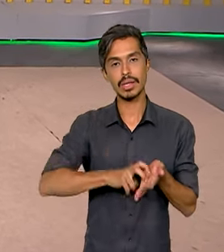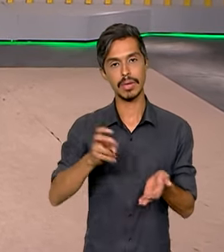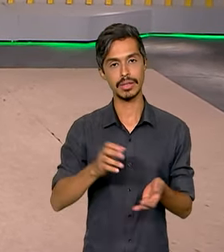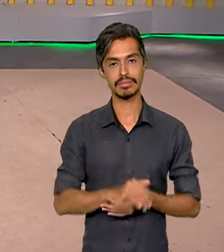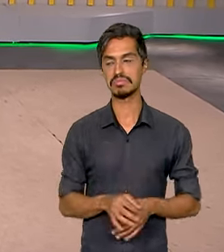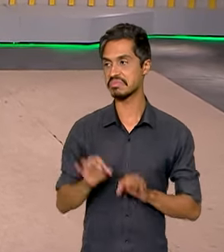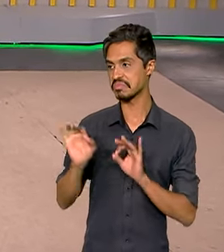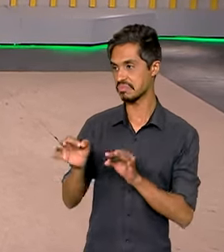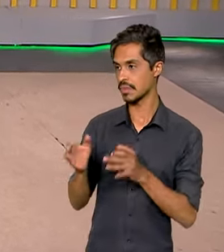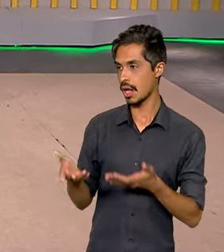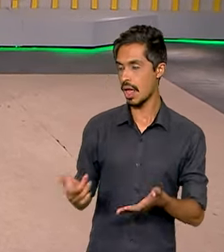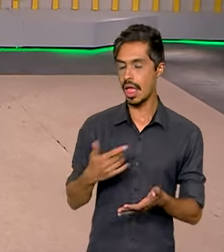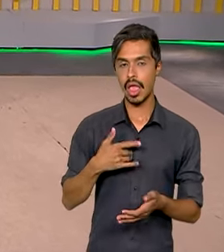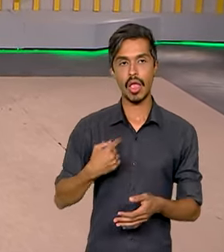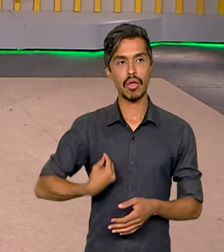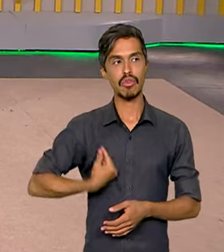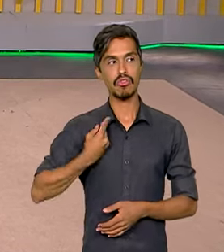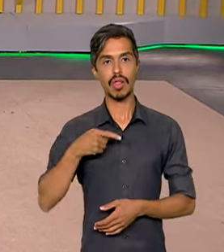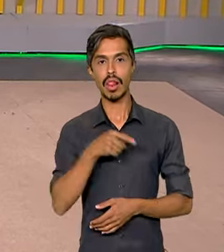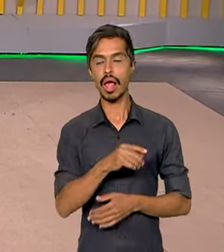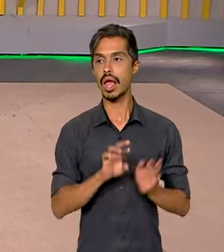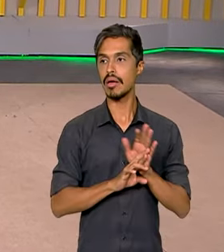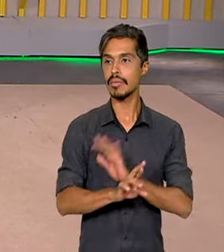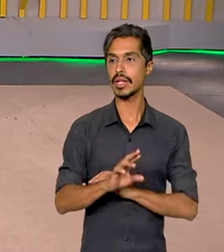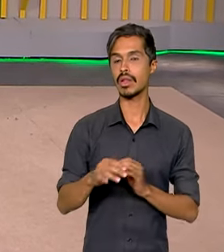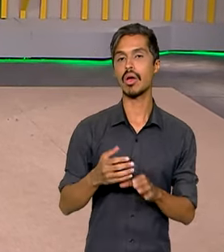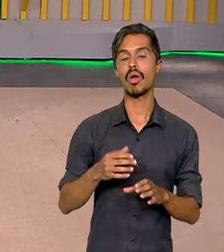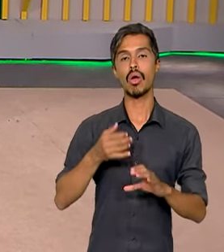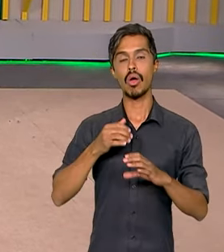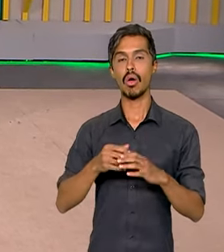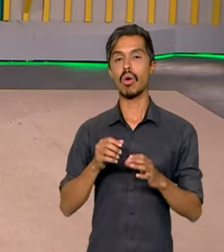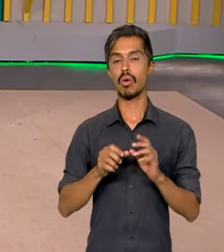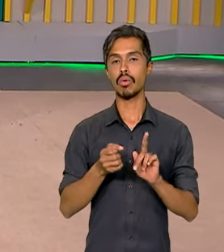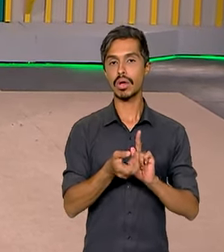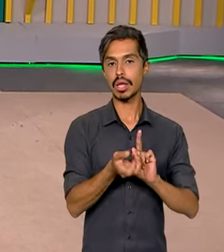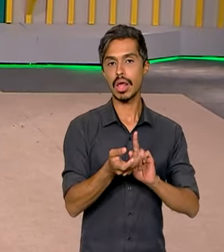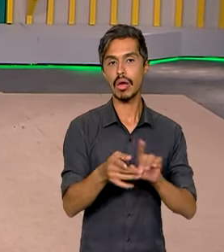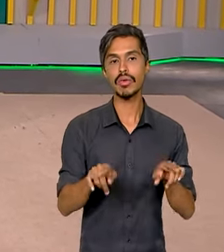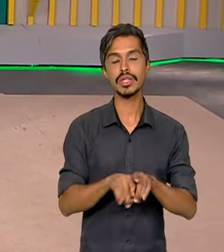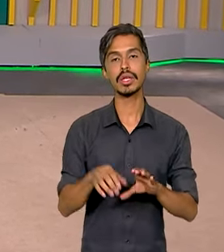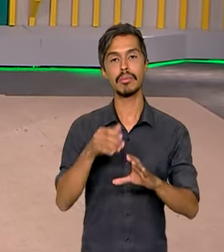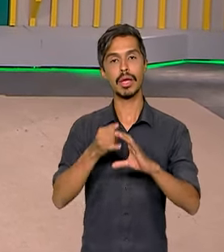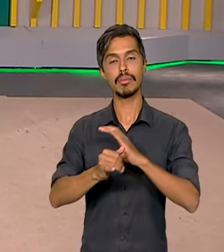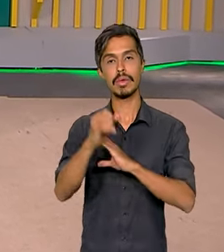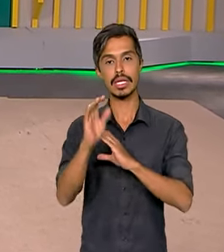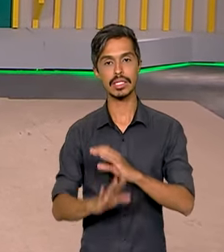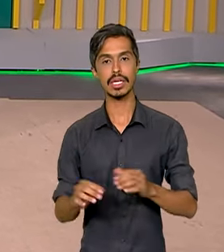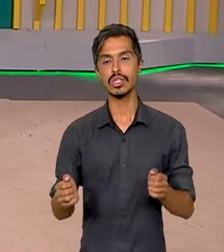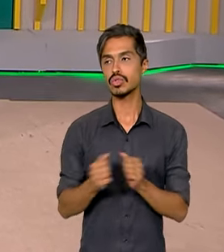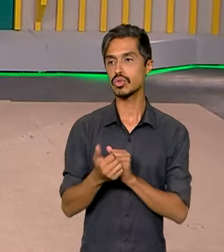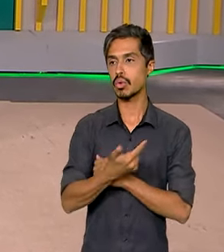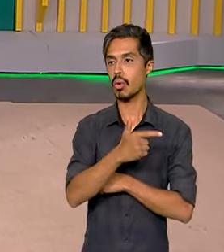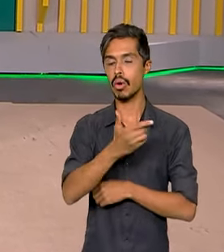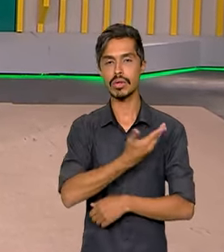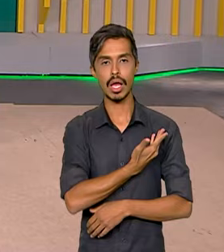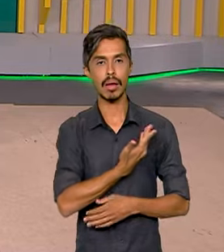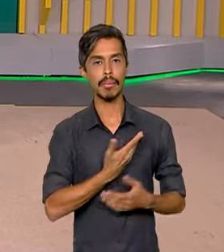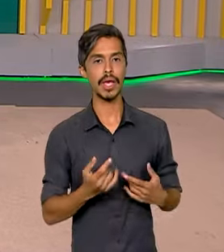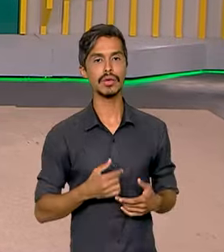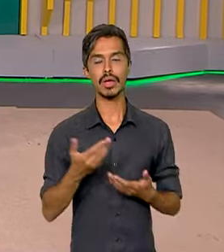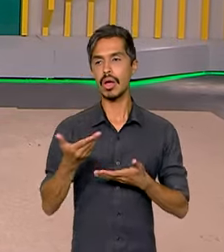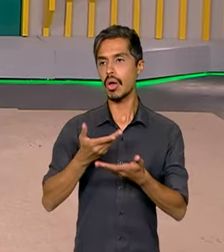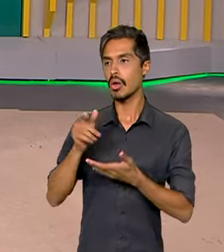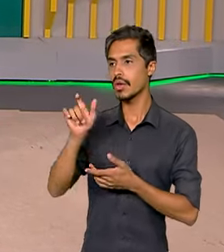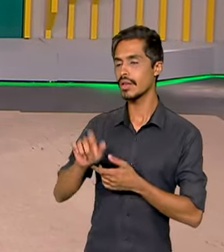isso mesmo Carol eu estive presente representando o canal gov EBC e junto com outros colegas ouvid do presidente um